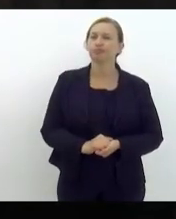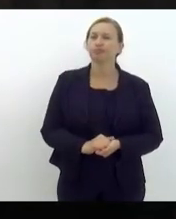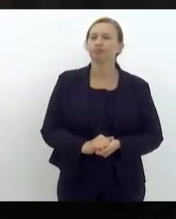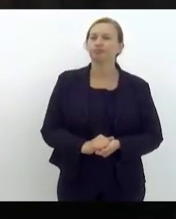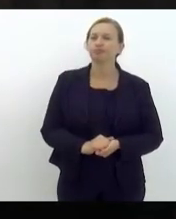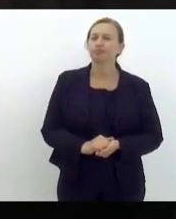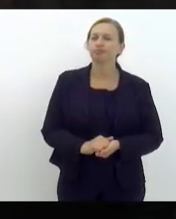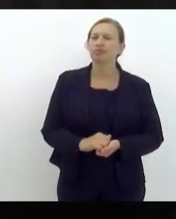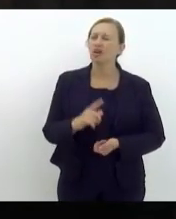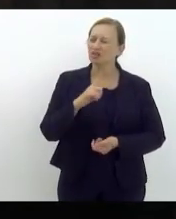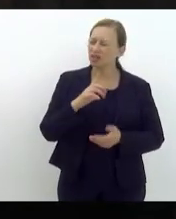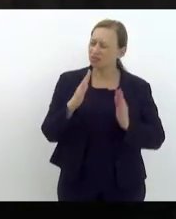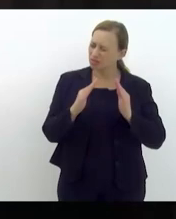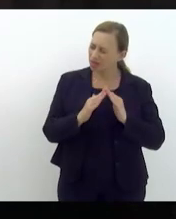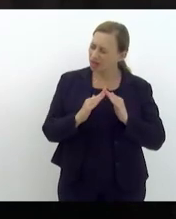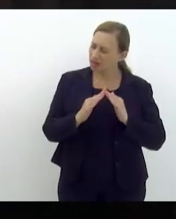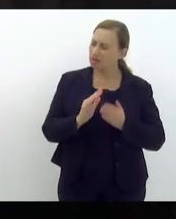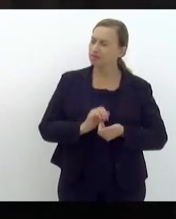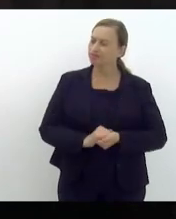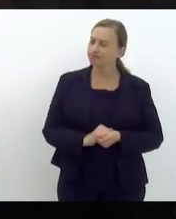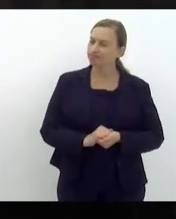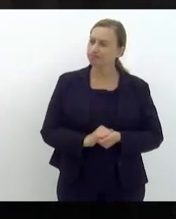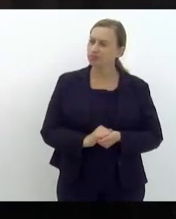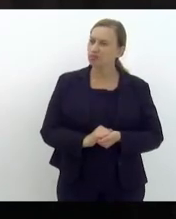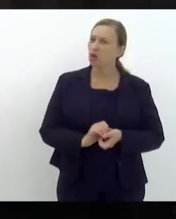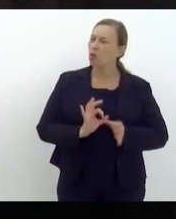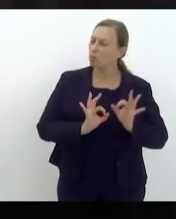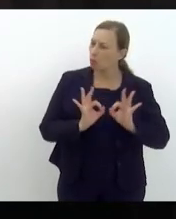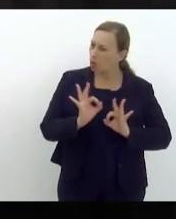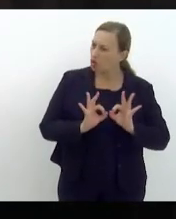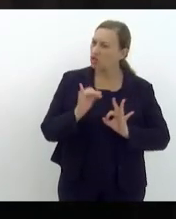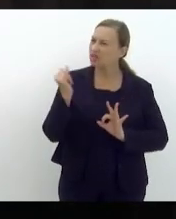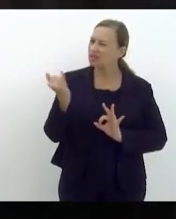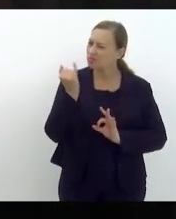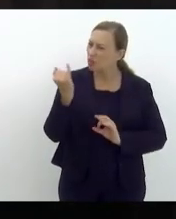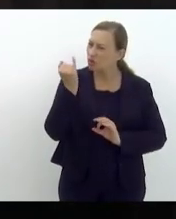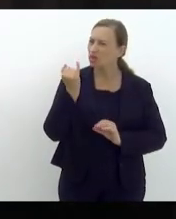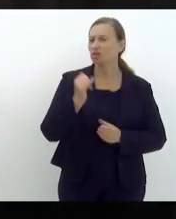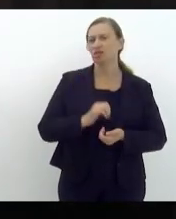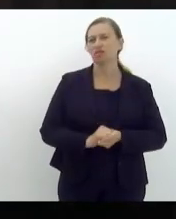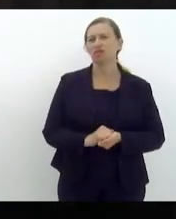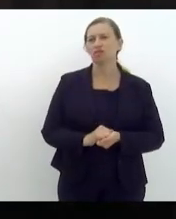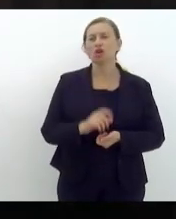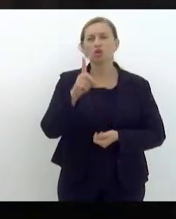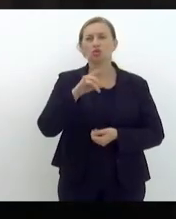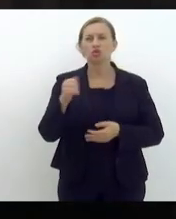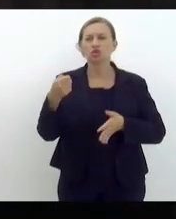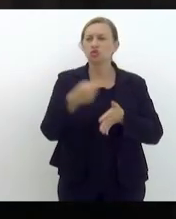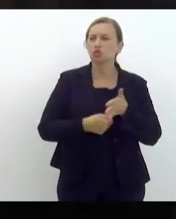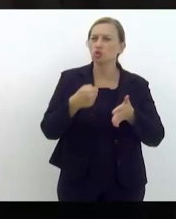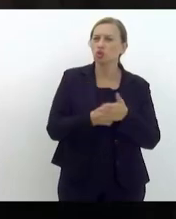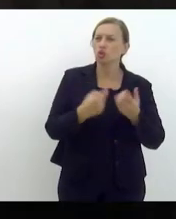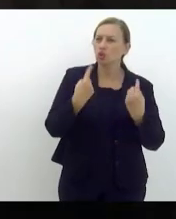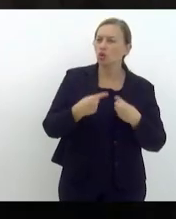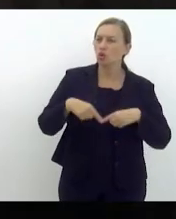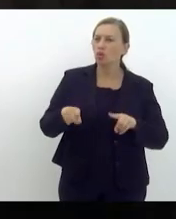nesta casa um projeto que é importante do dia de luta contra o genocídio da Juventude Negra